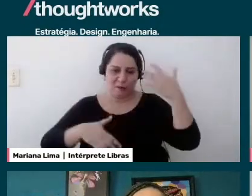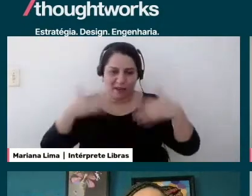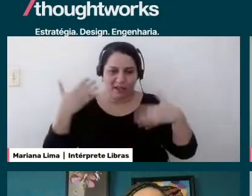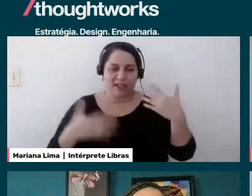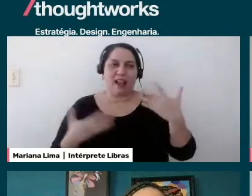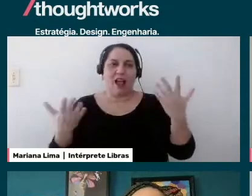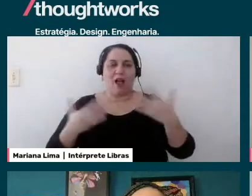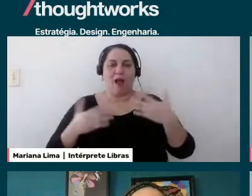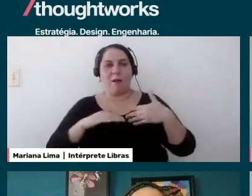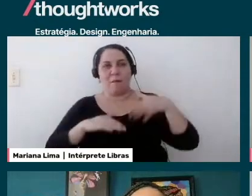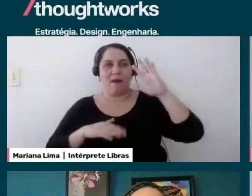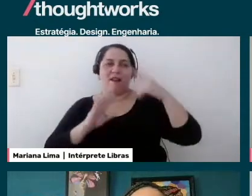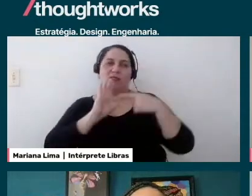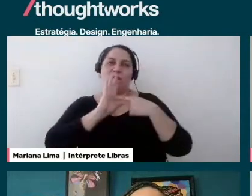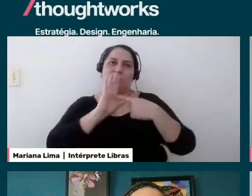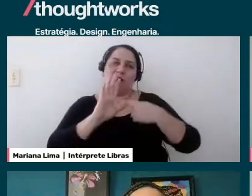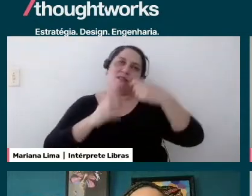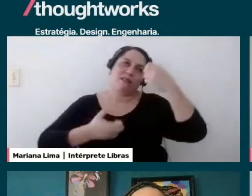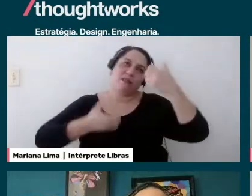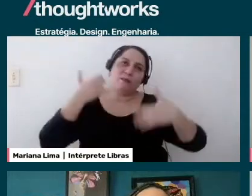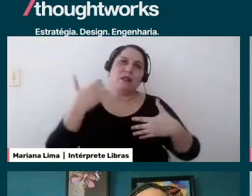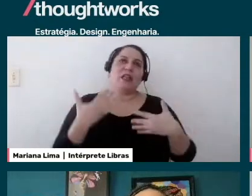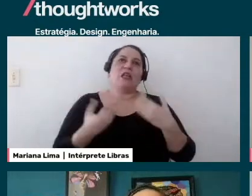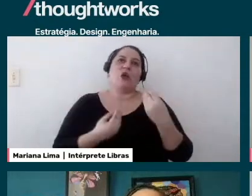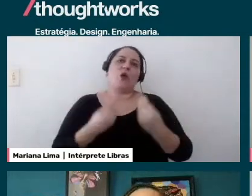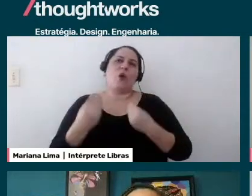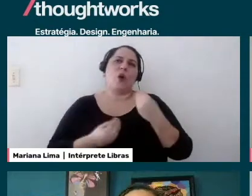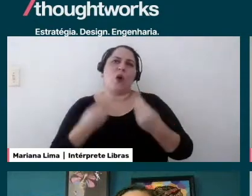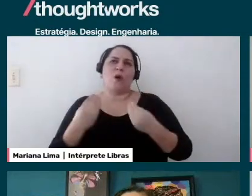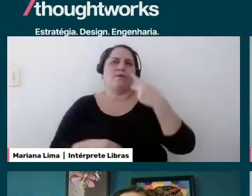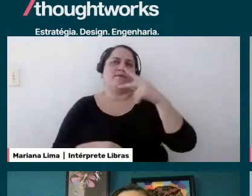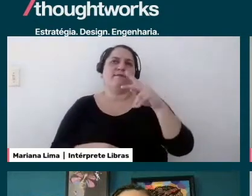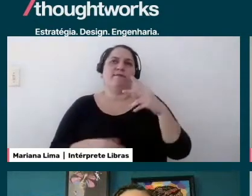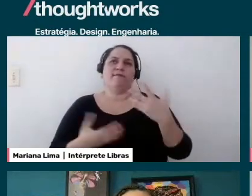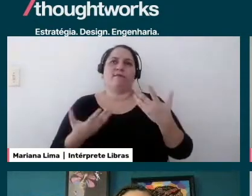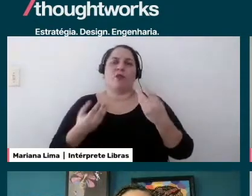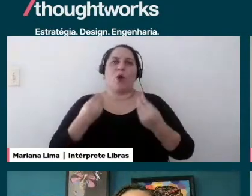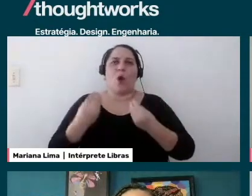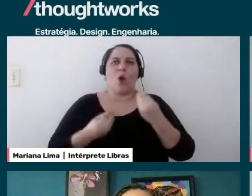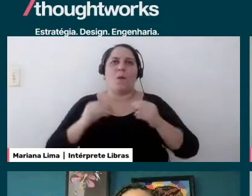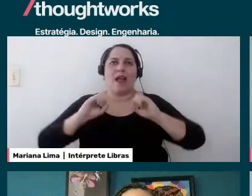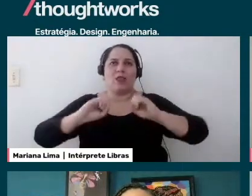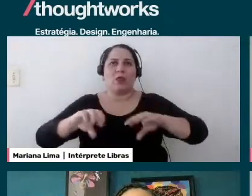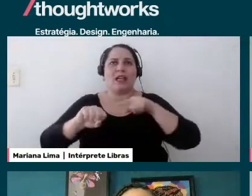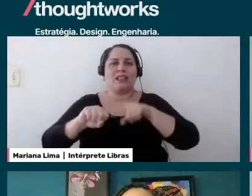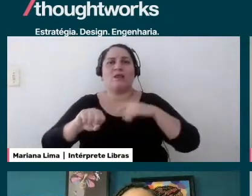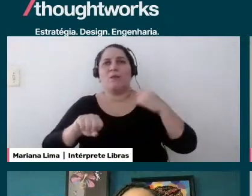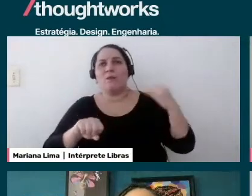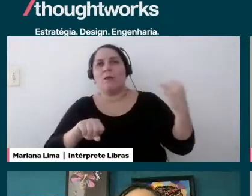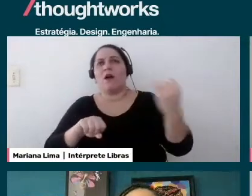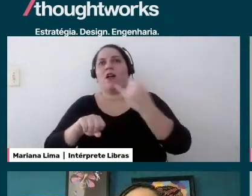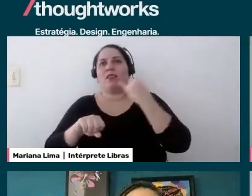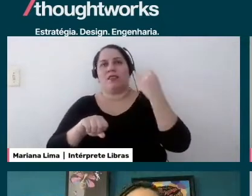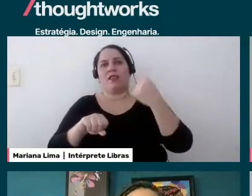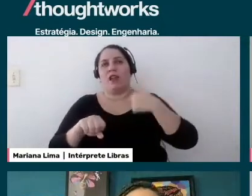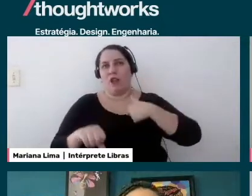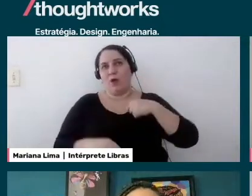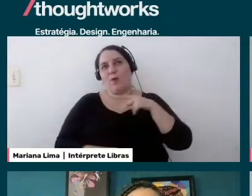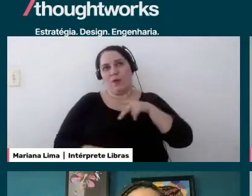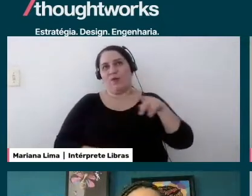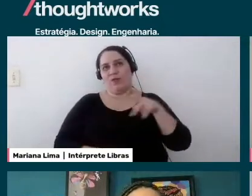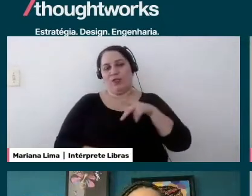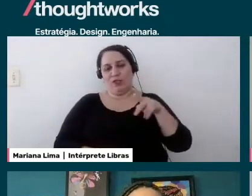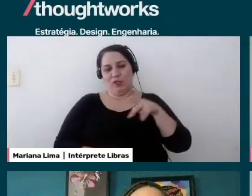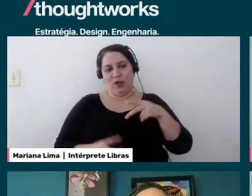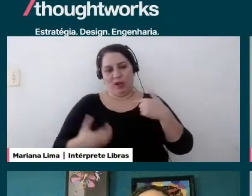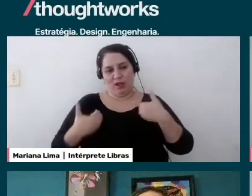mais nessa conversa, falando sobre a potência da educação. Como que eu sou uma professora, né,